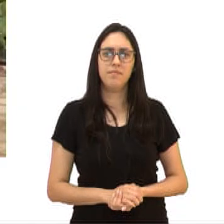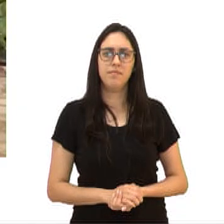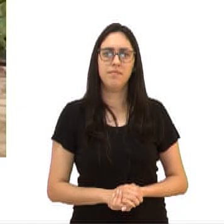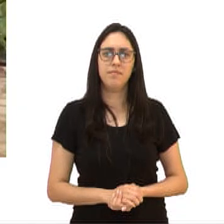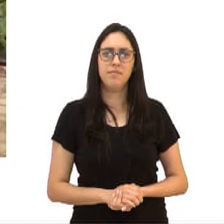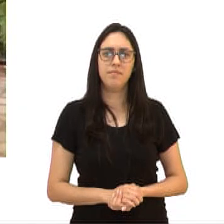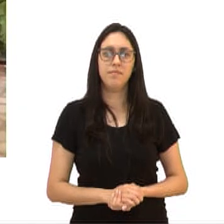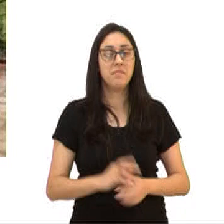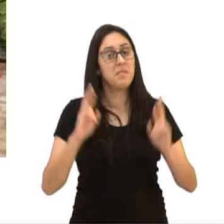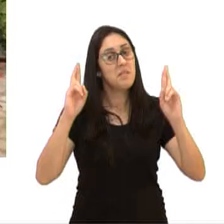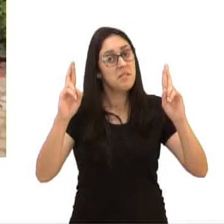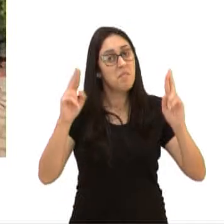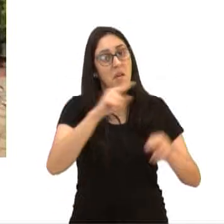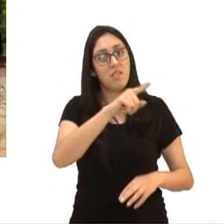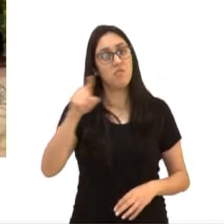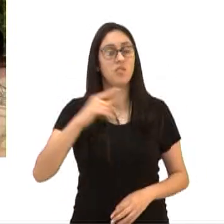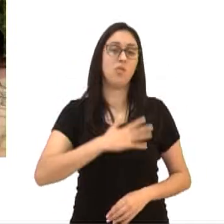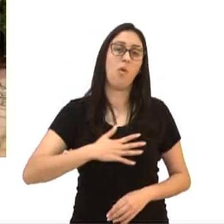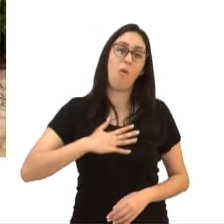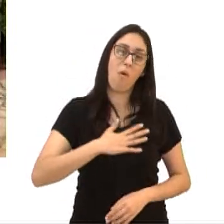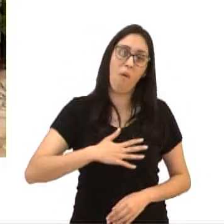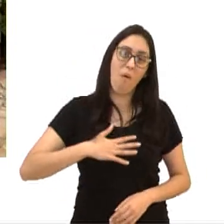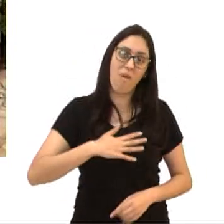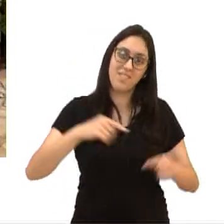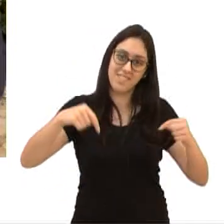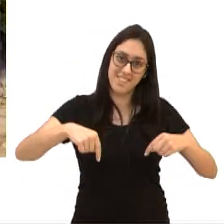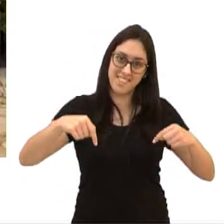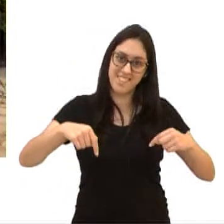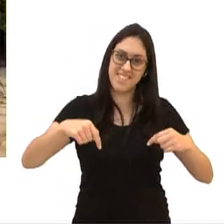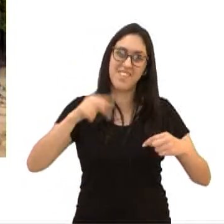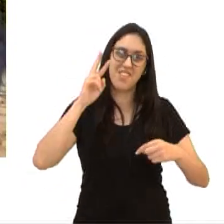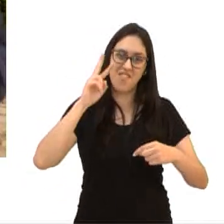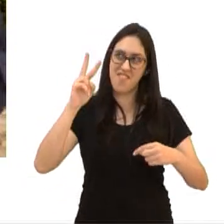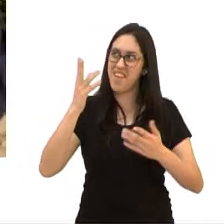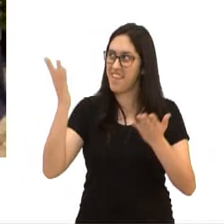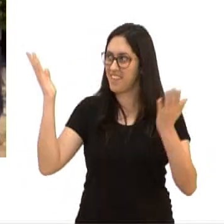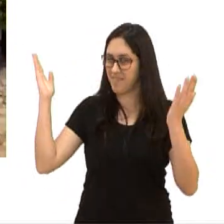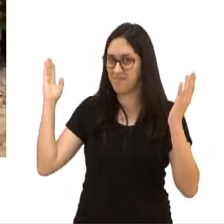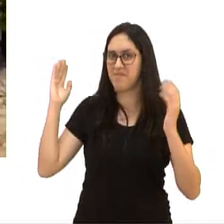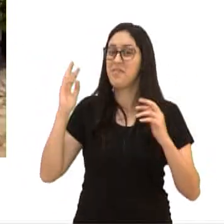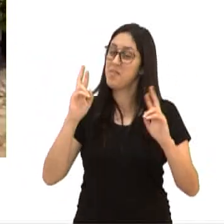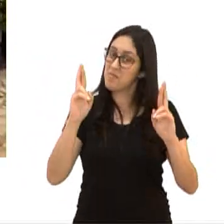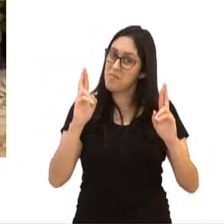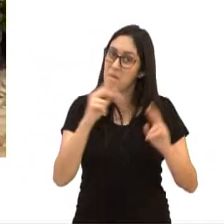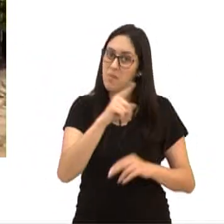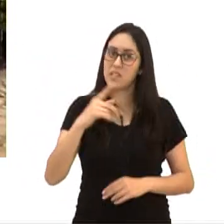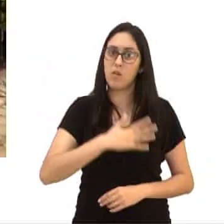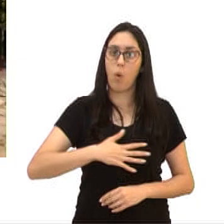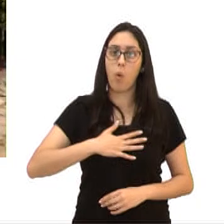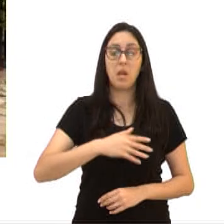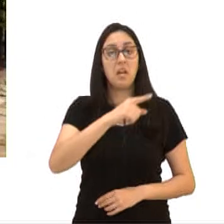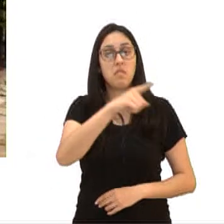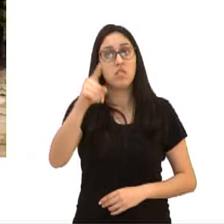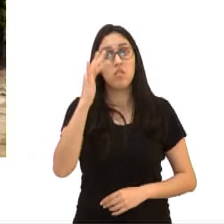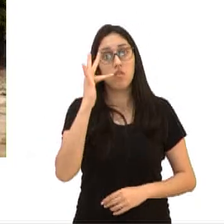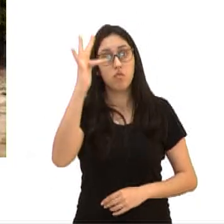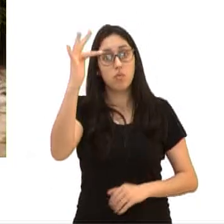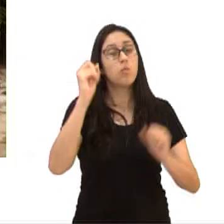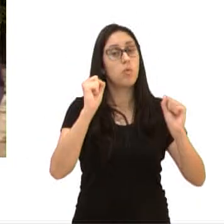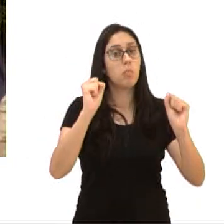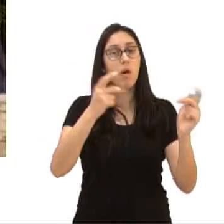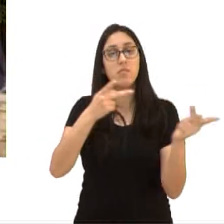Espero que tenham gostado da visita e convido vocês também, se vocês desejarem, para os nossos